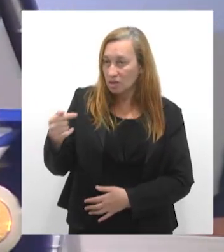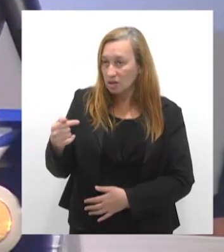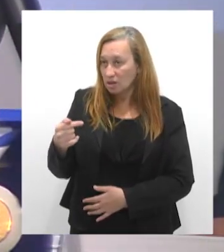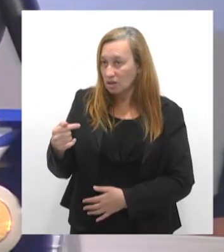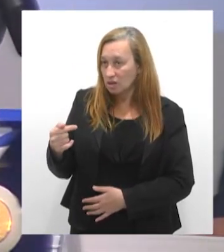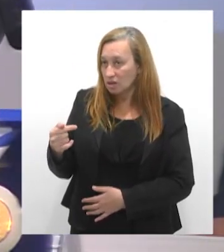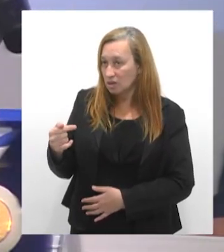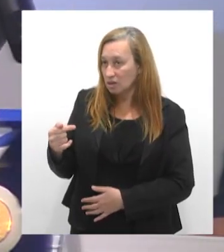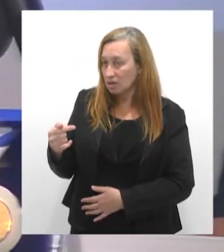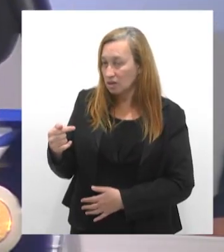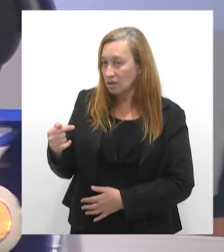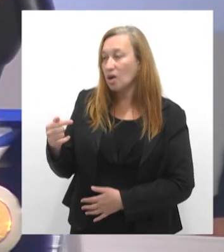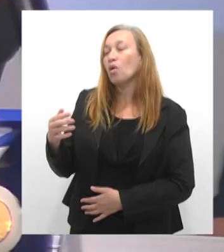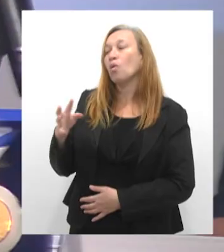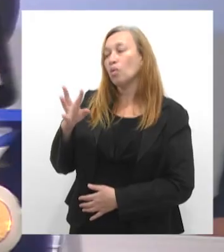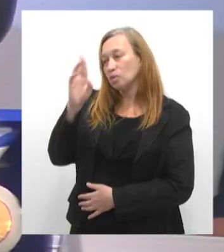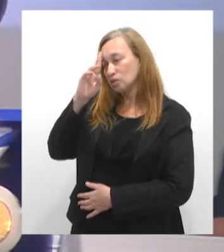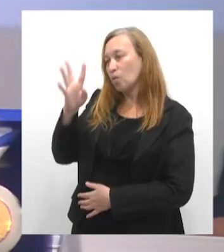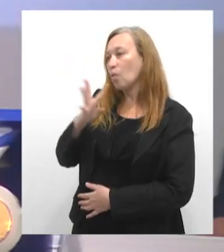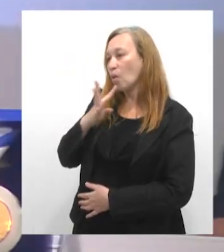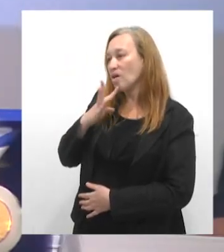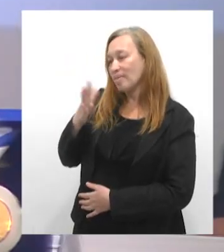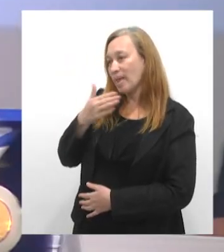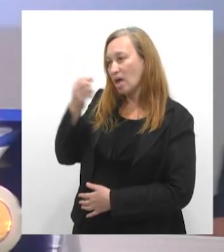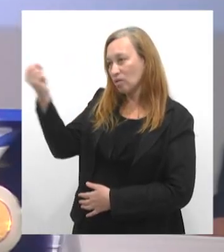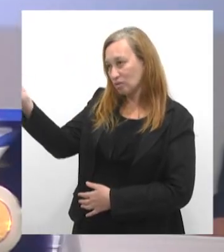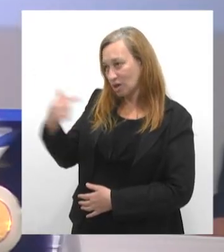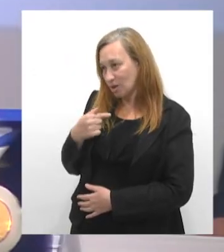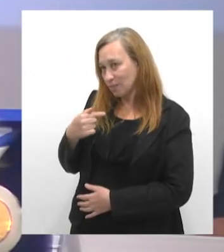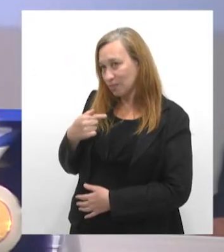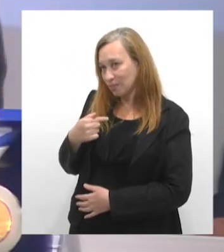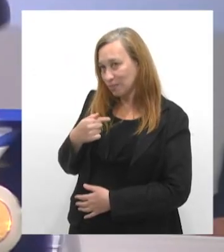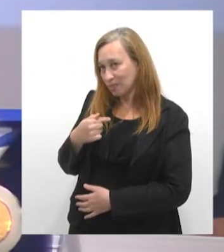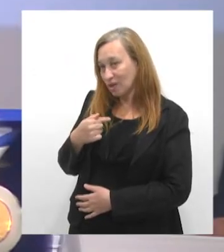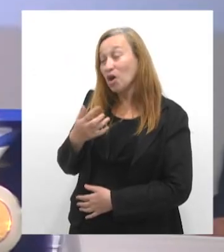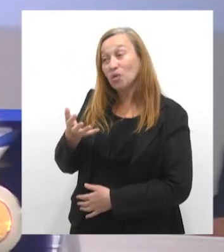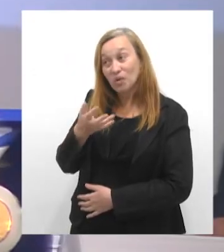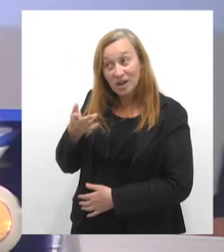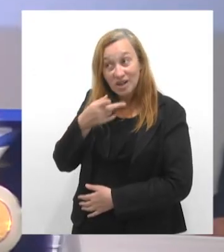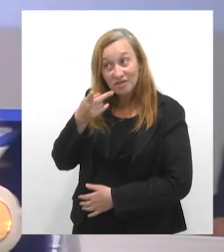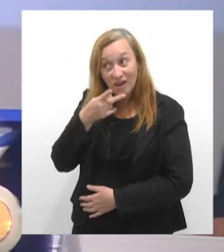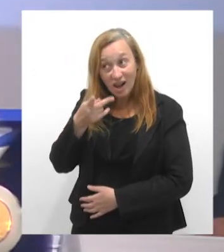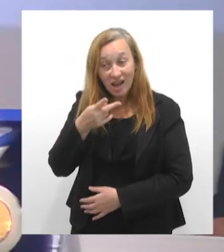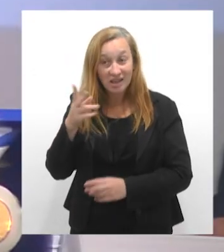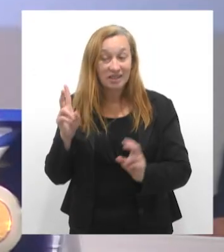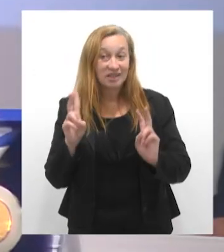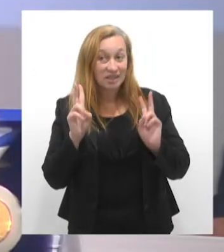conhece melhor do que eu. Mas eu só queria fazer essa menção.